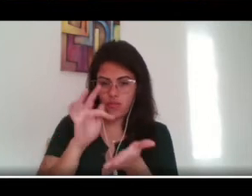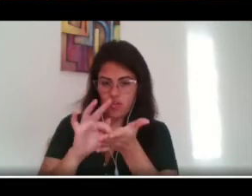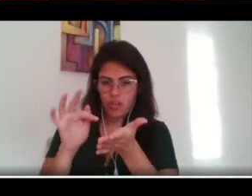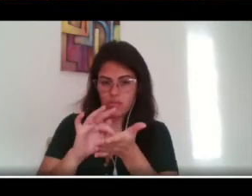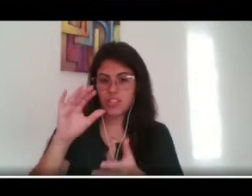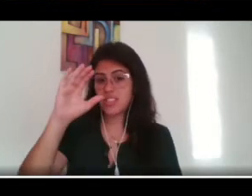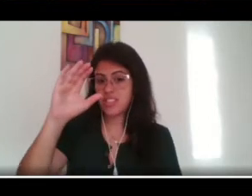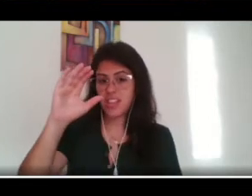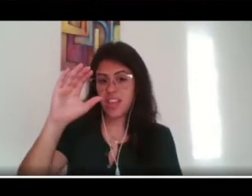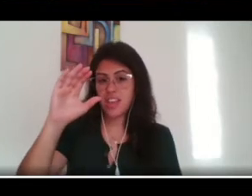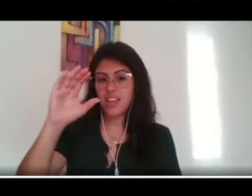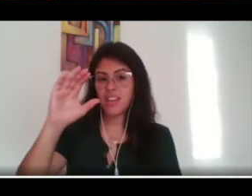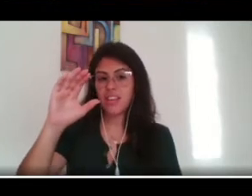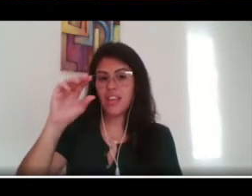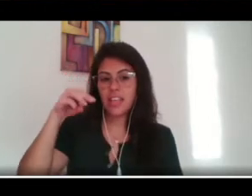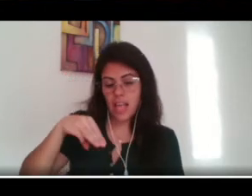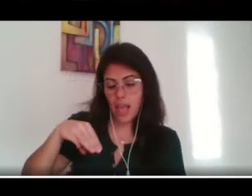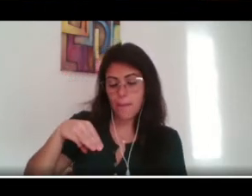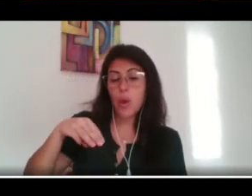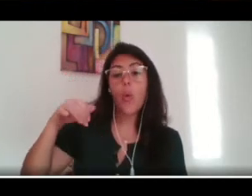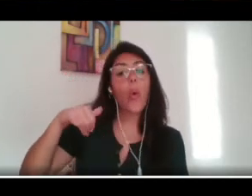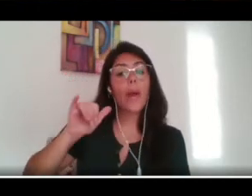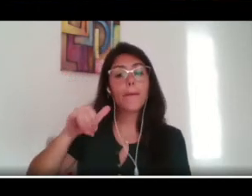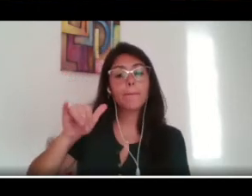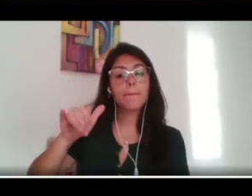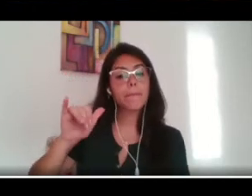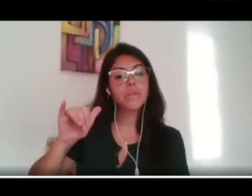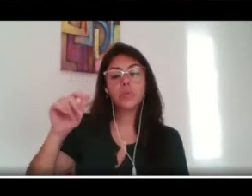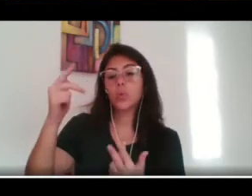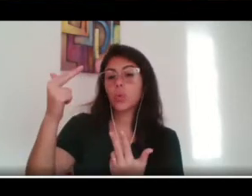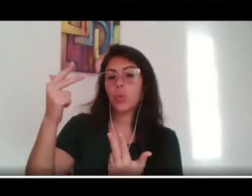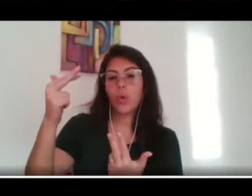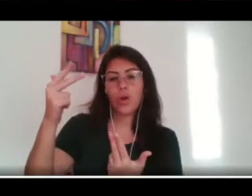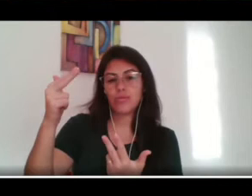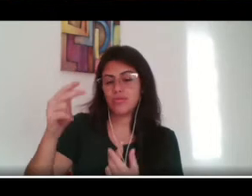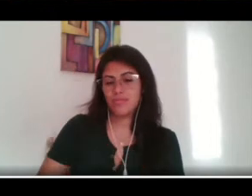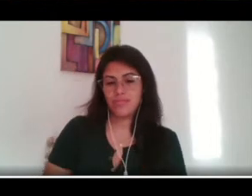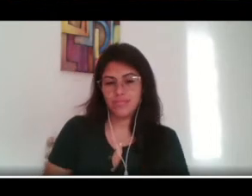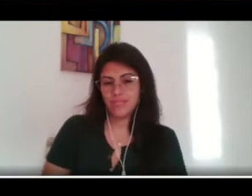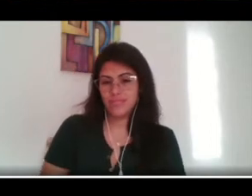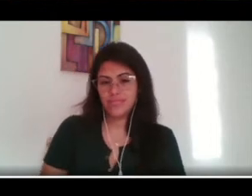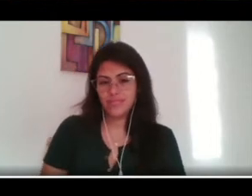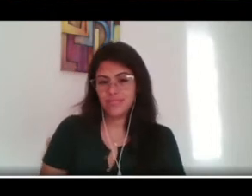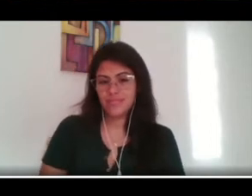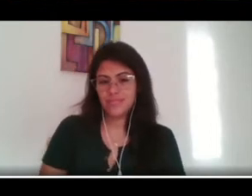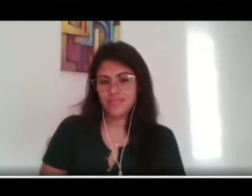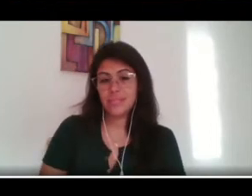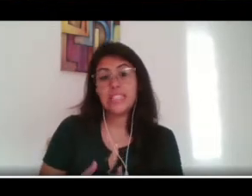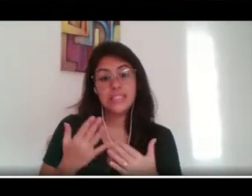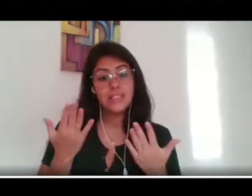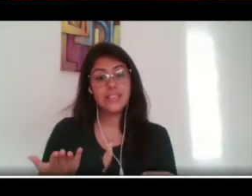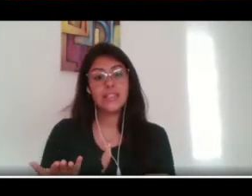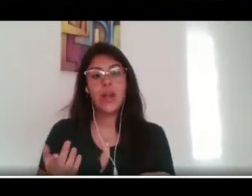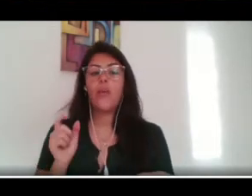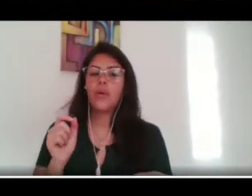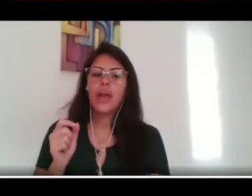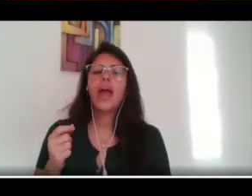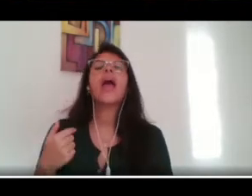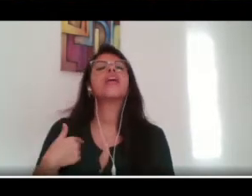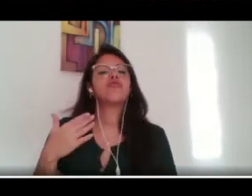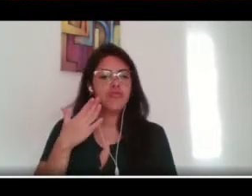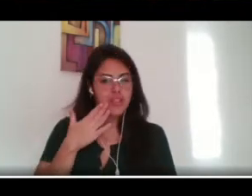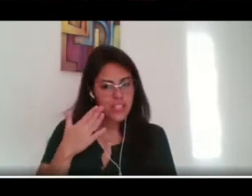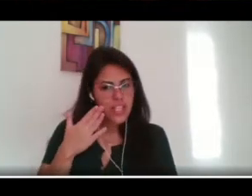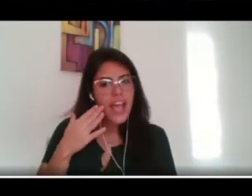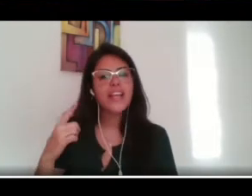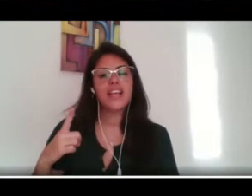o Y do grilo M. Então, apesar do grilo M ter um